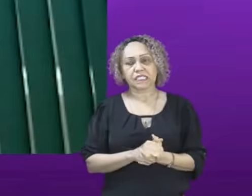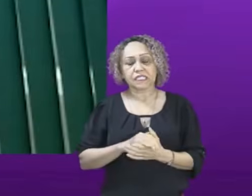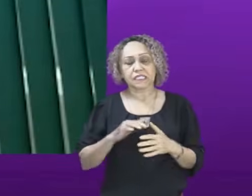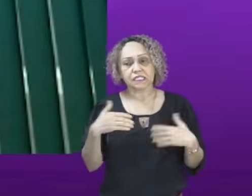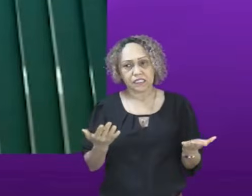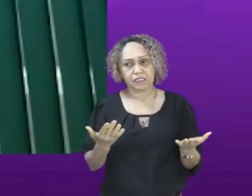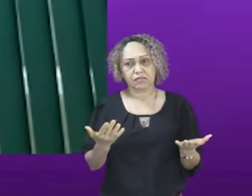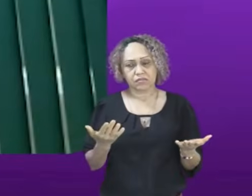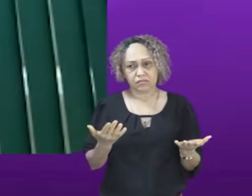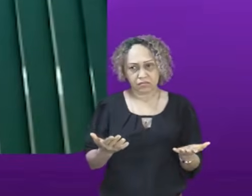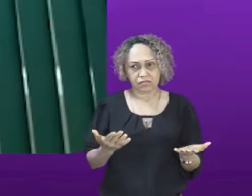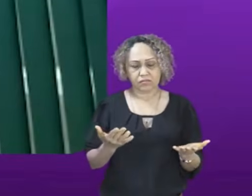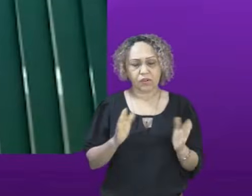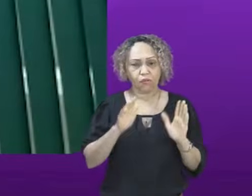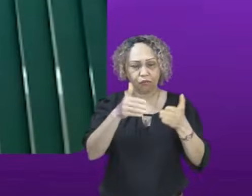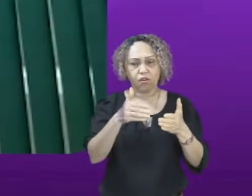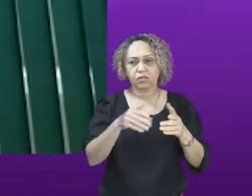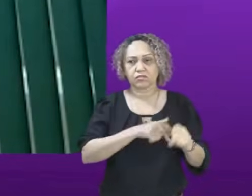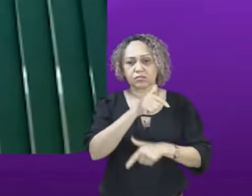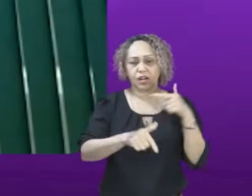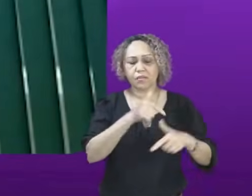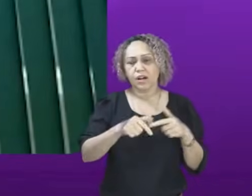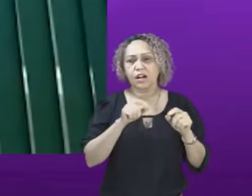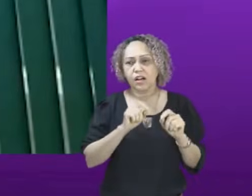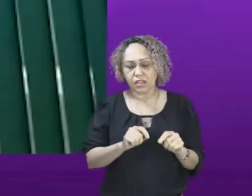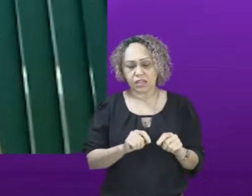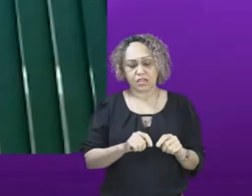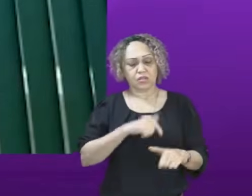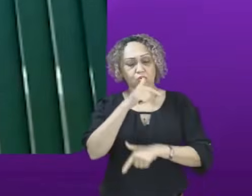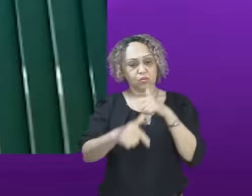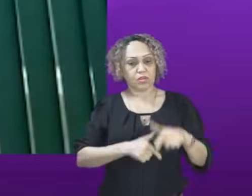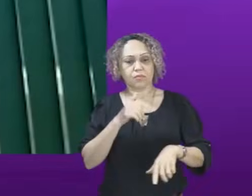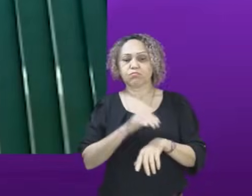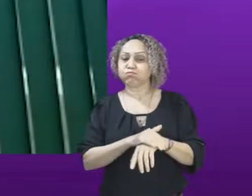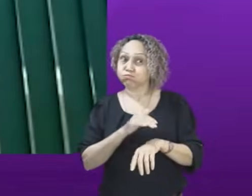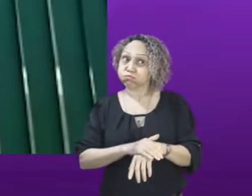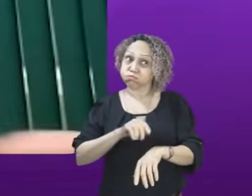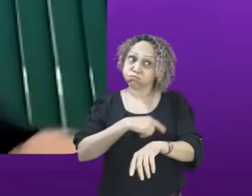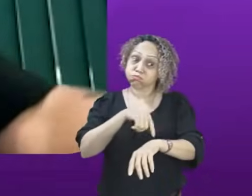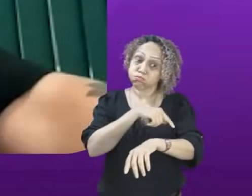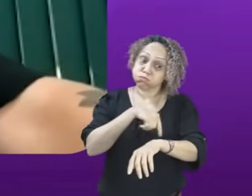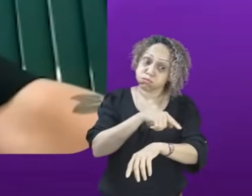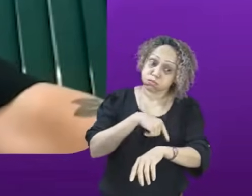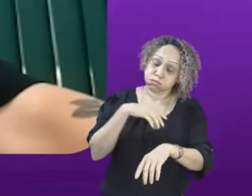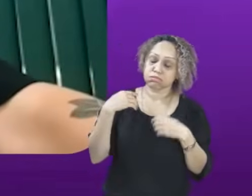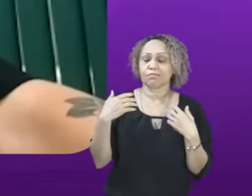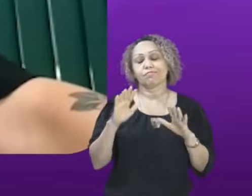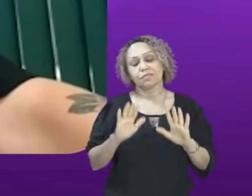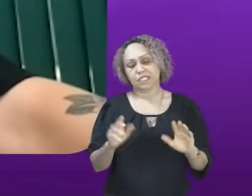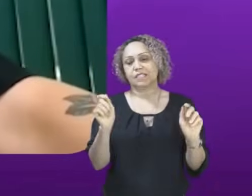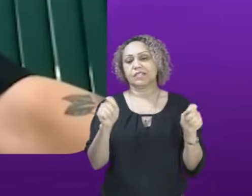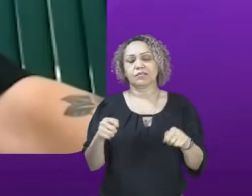é mais ou menos assim o foco do trabalho. É um trabalho que demanda, toma bastante tempo, mas é um trabalho